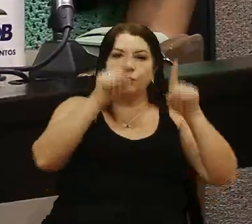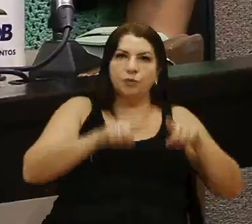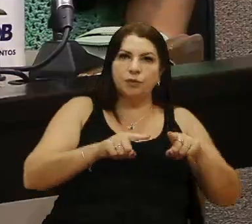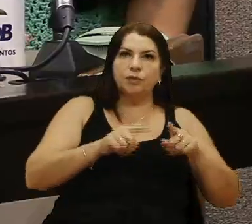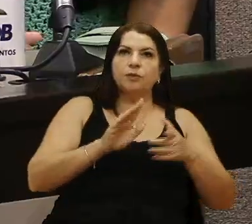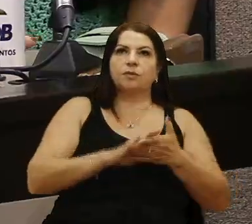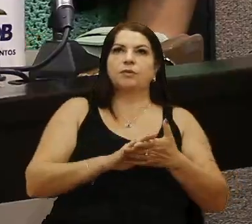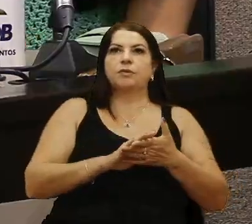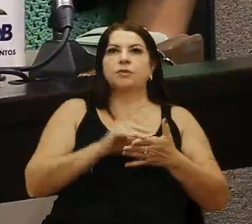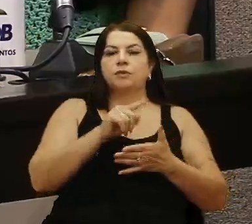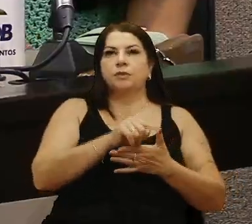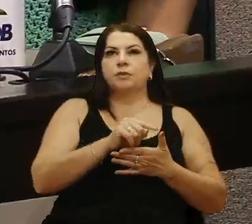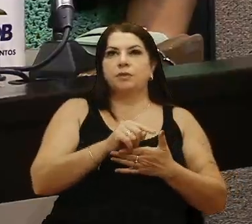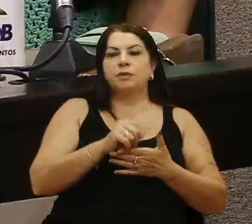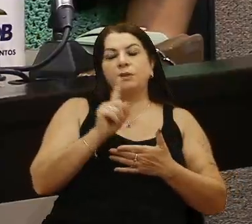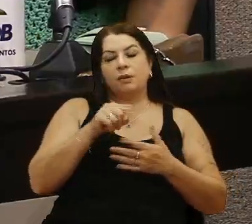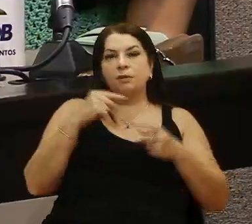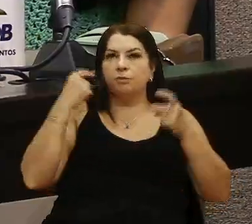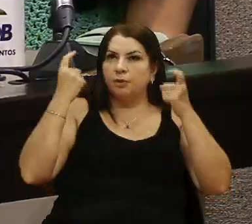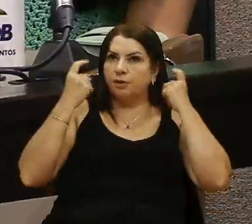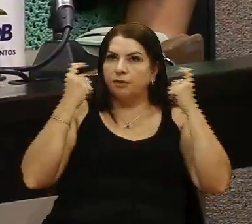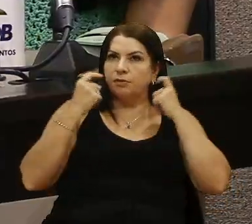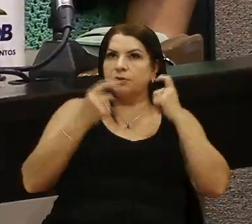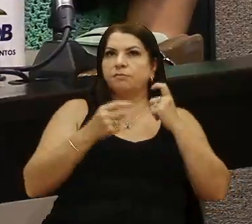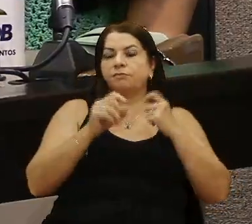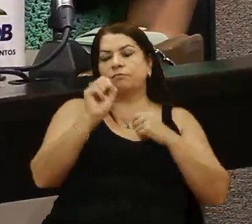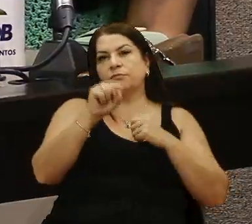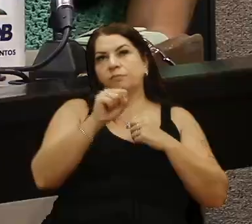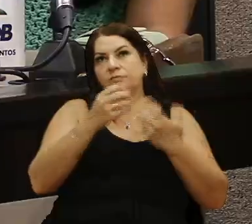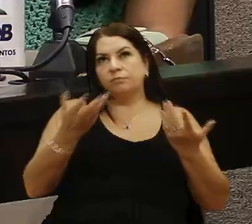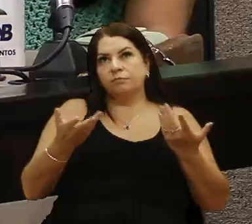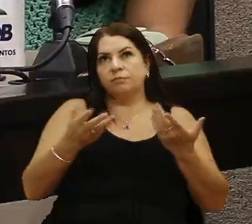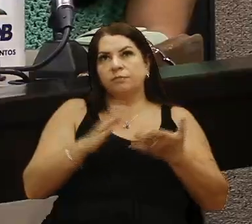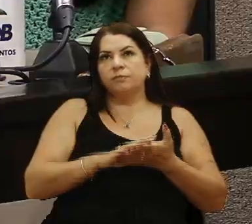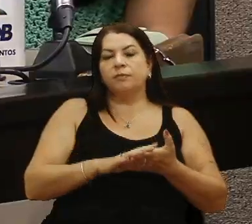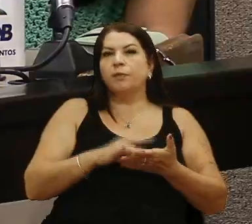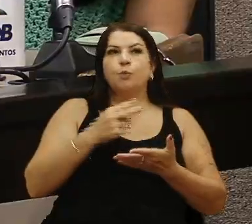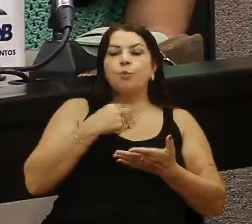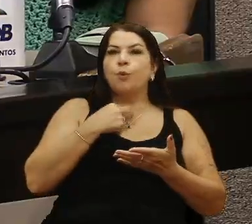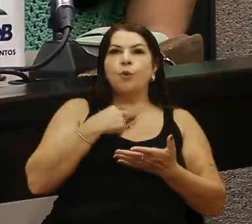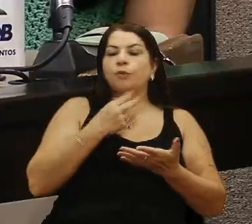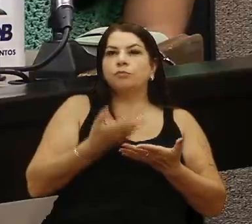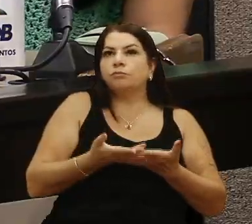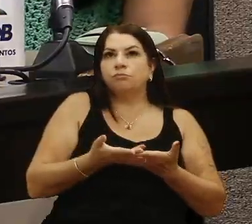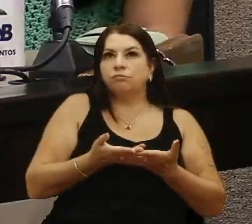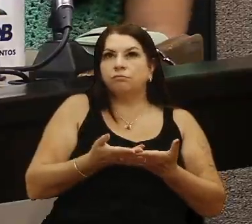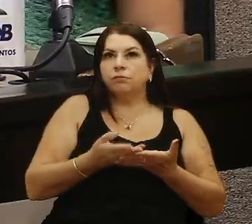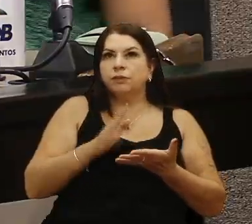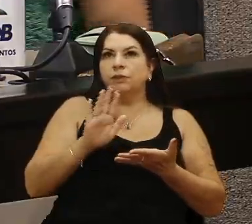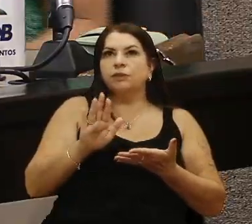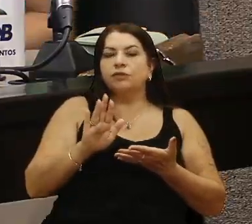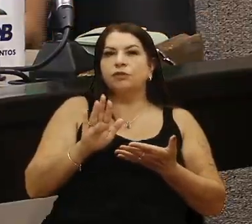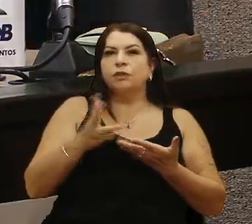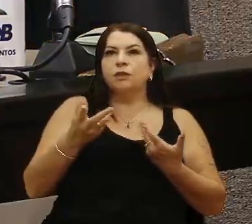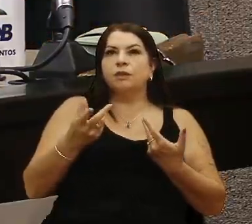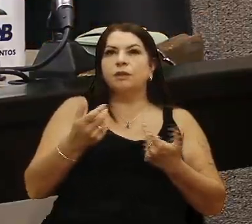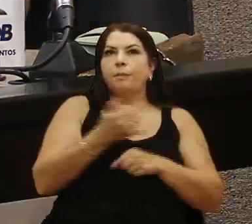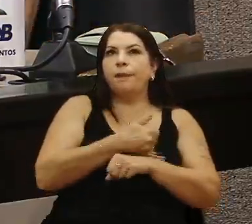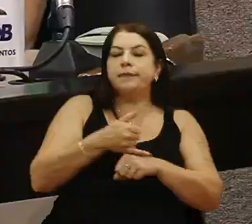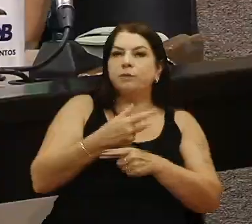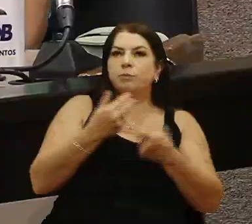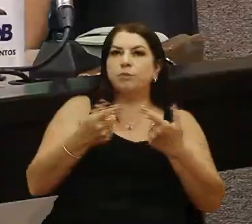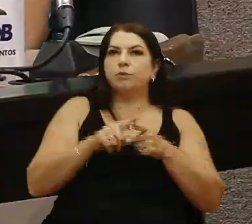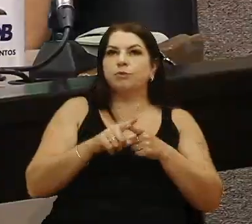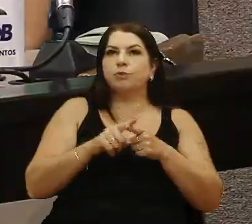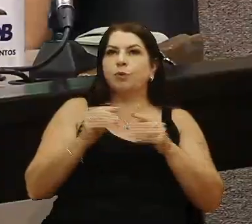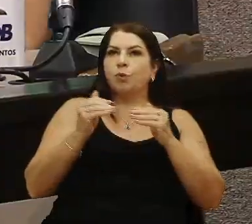né, e essa é uma preocupação, sim, mas a gente não pode deixar passar algumas coisas, né?